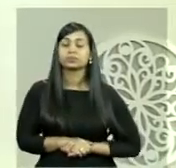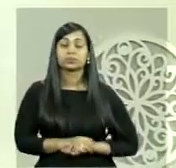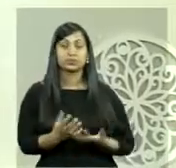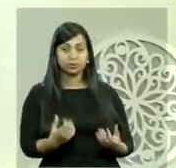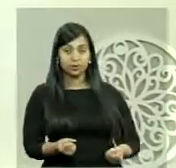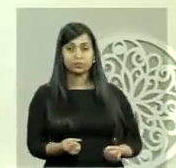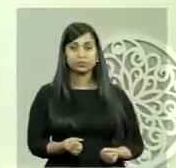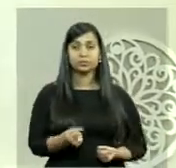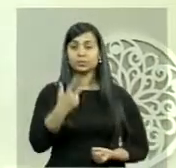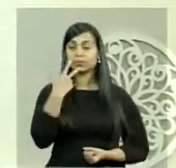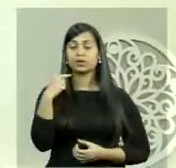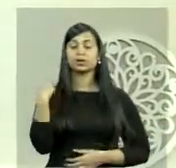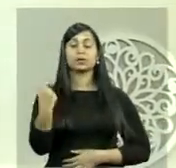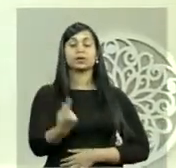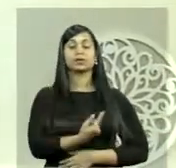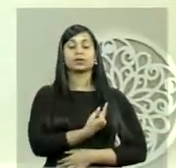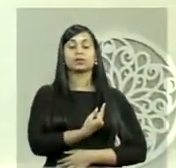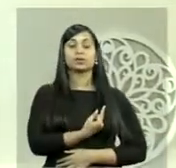Vamos lá, meu amigo?